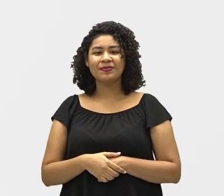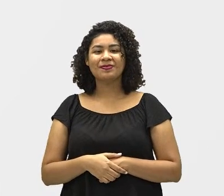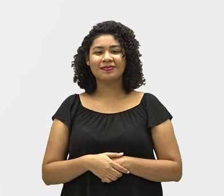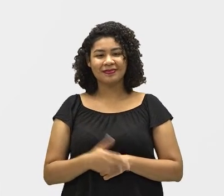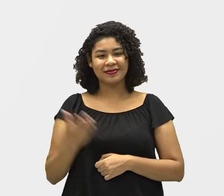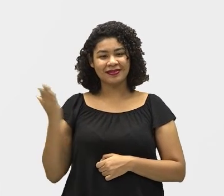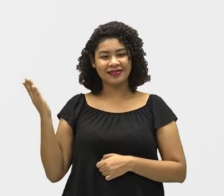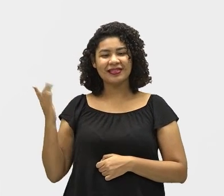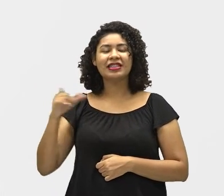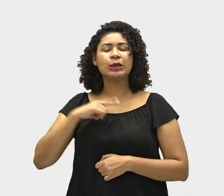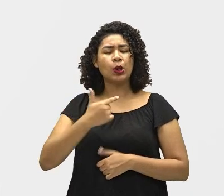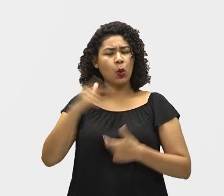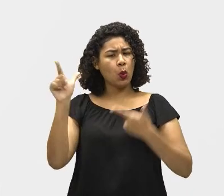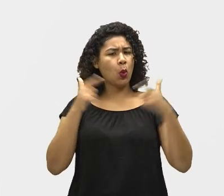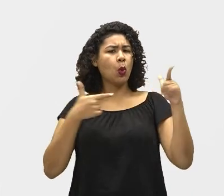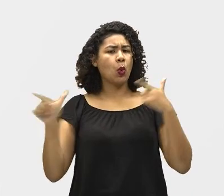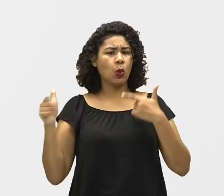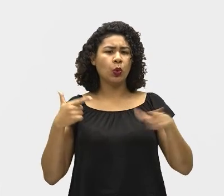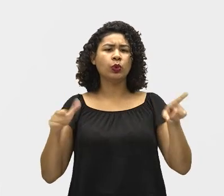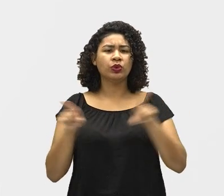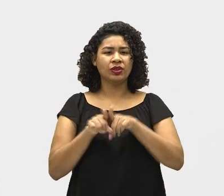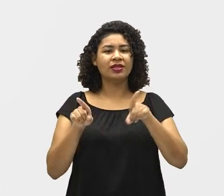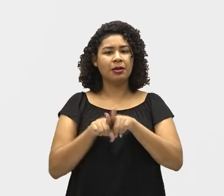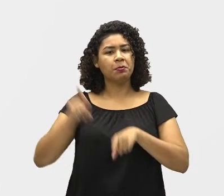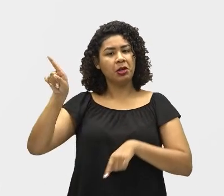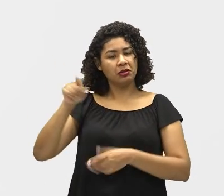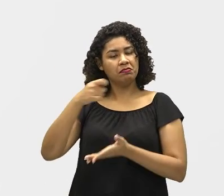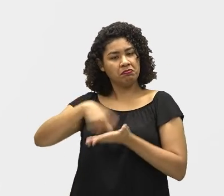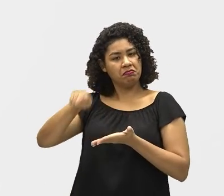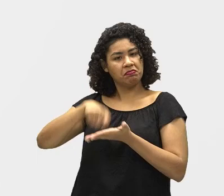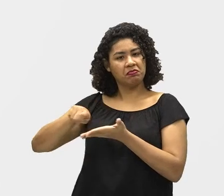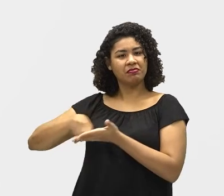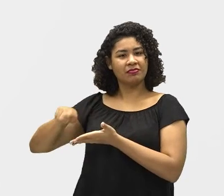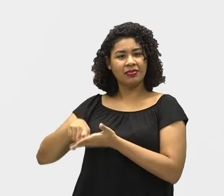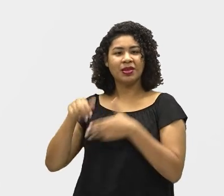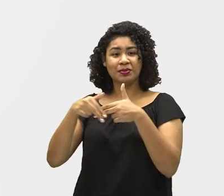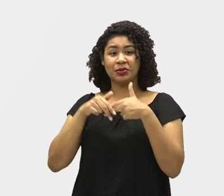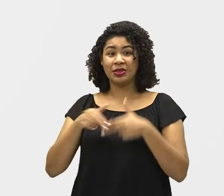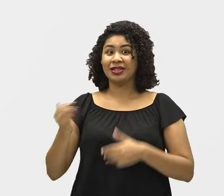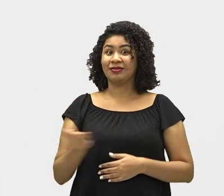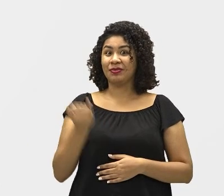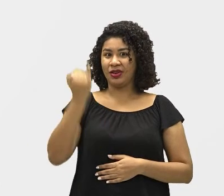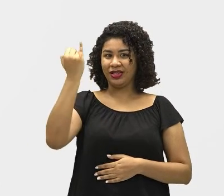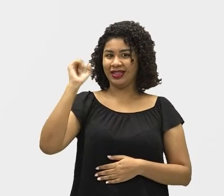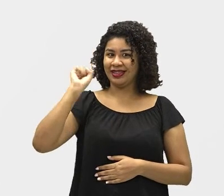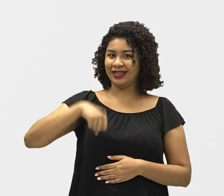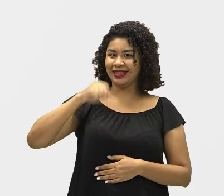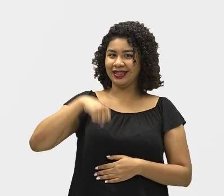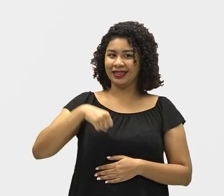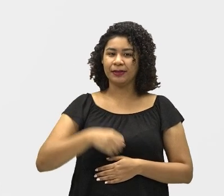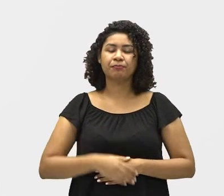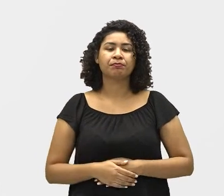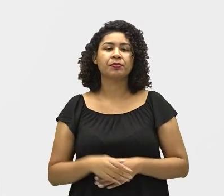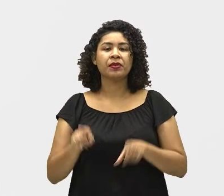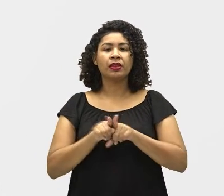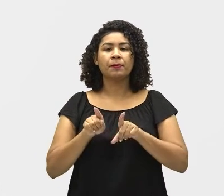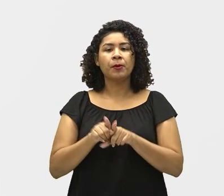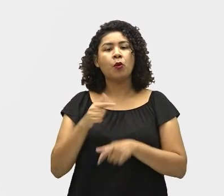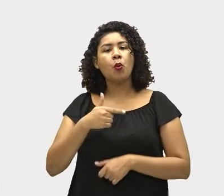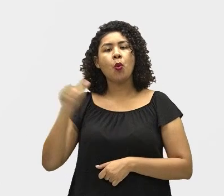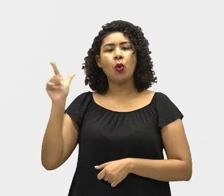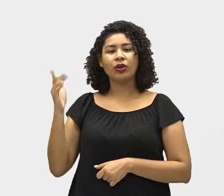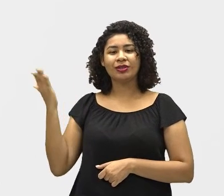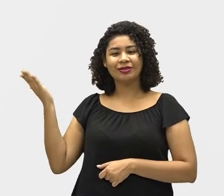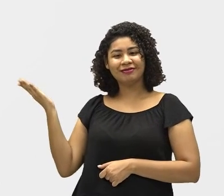Otelo, entre várias outras. Então foi um autor inglês muito importante. Na sequência nós temos o Miguel de Cervantes, já